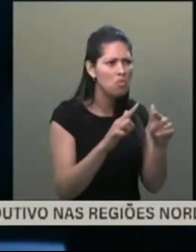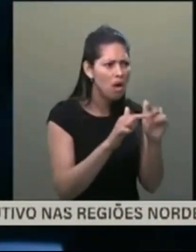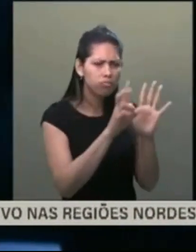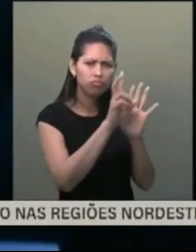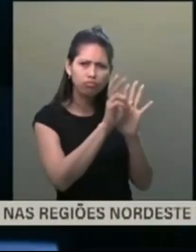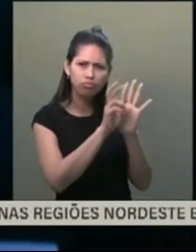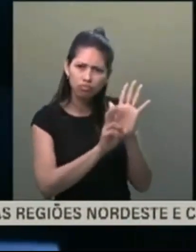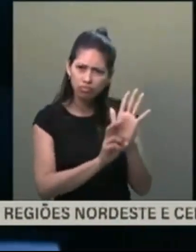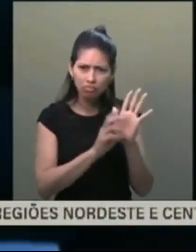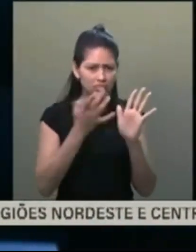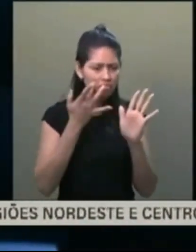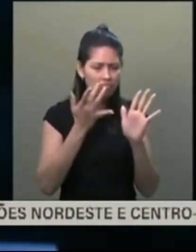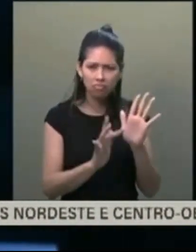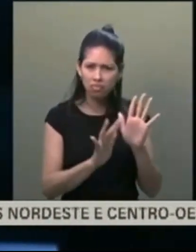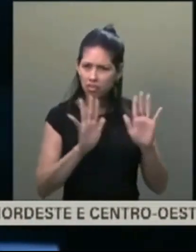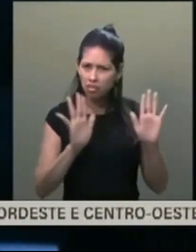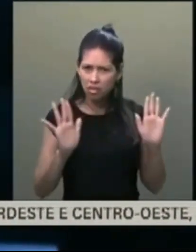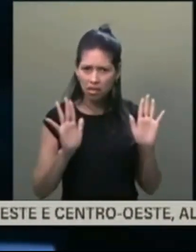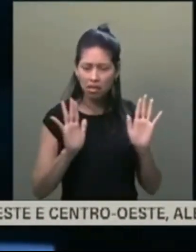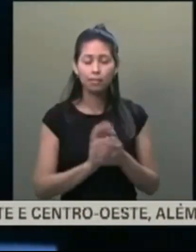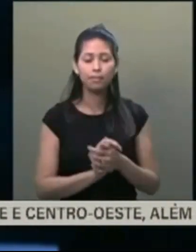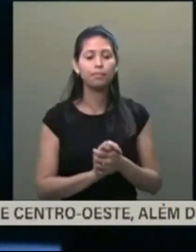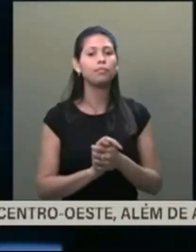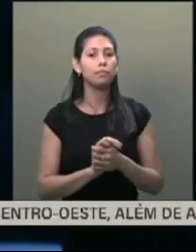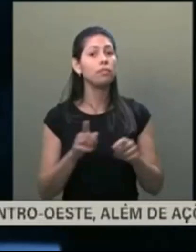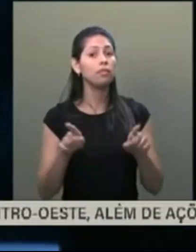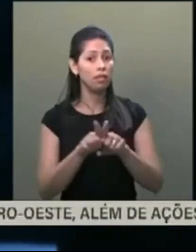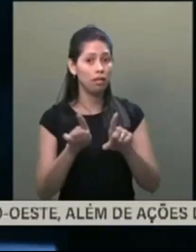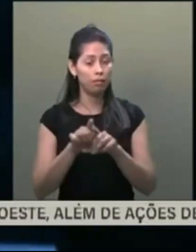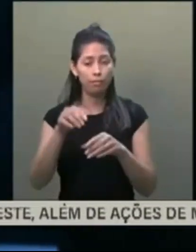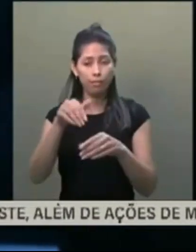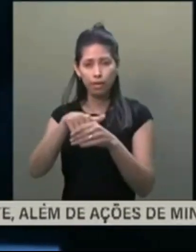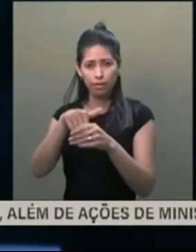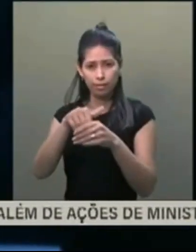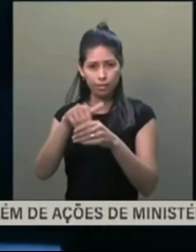exato, à questão da urna eletrônica.